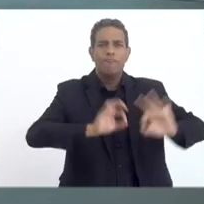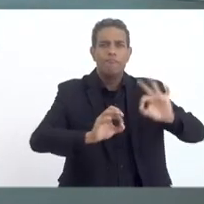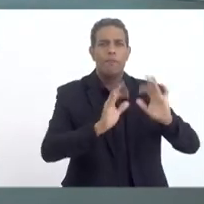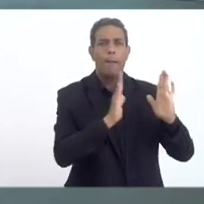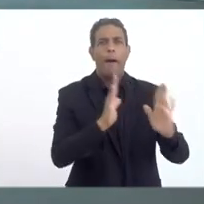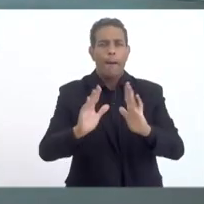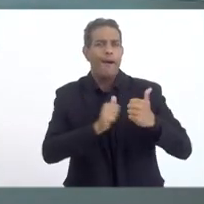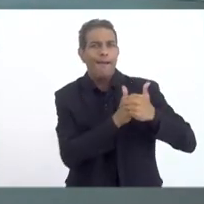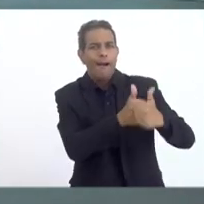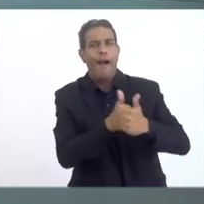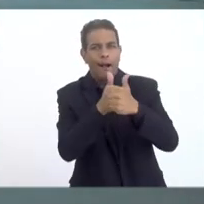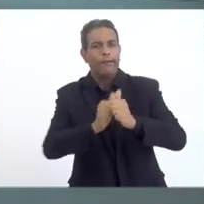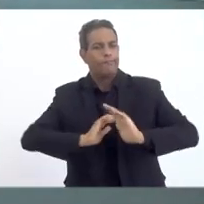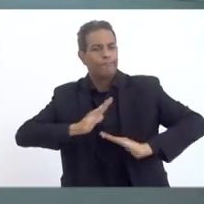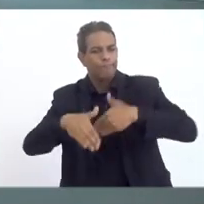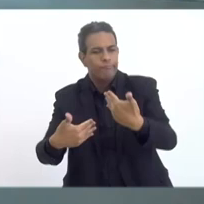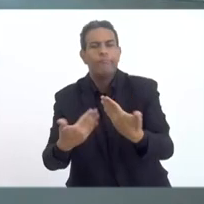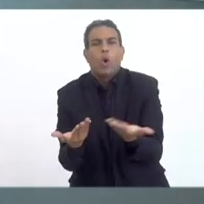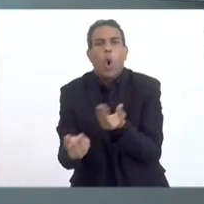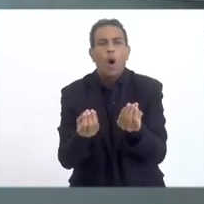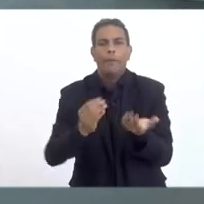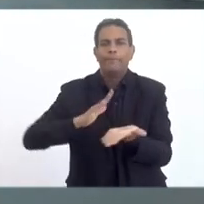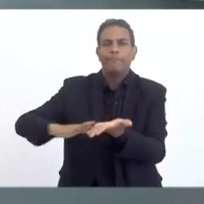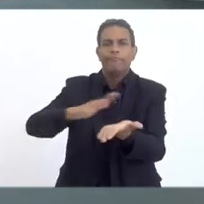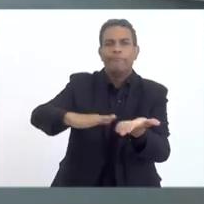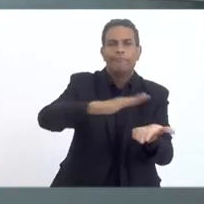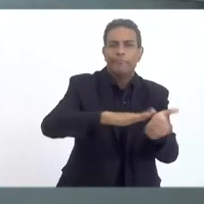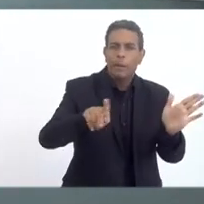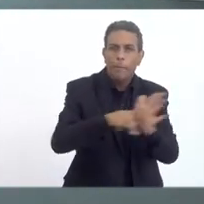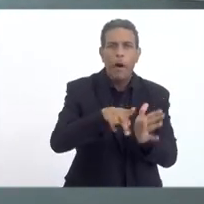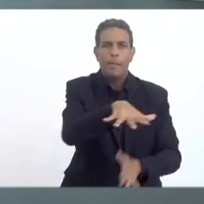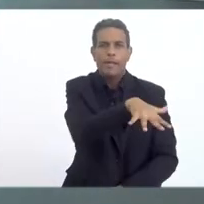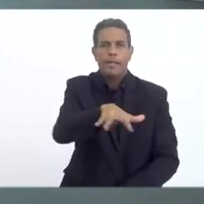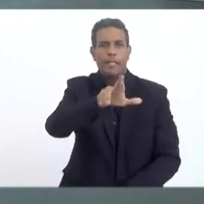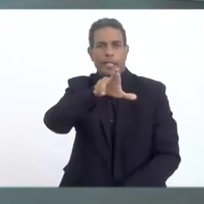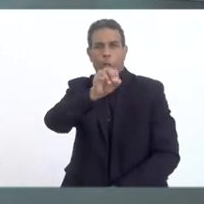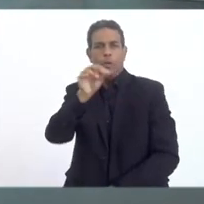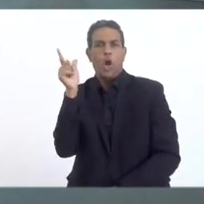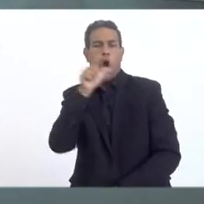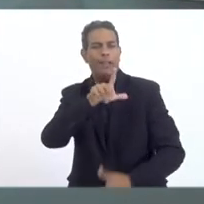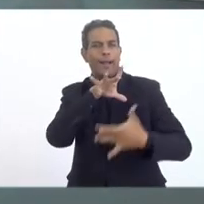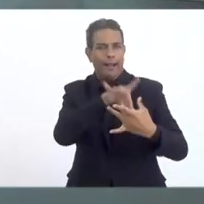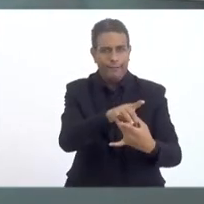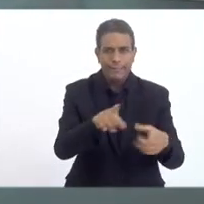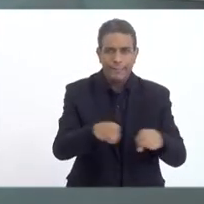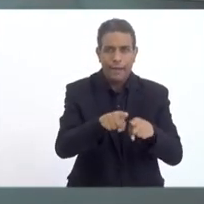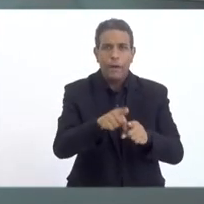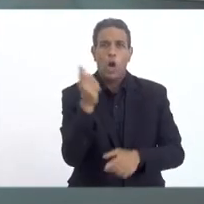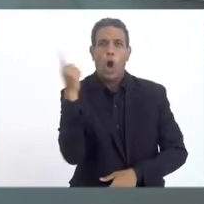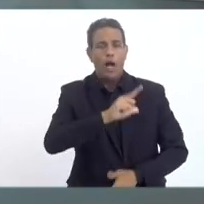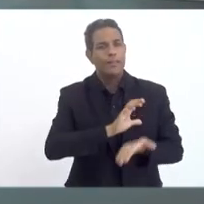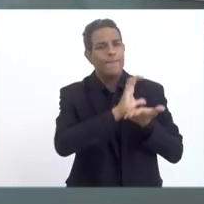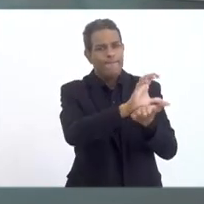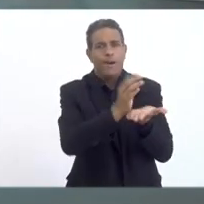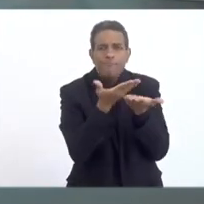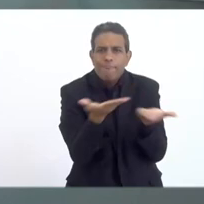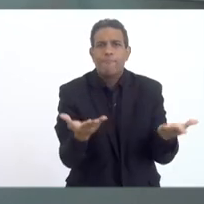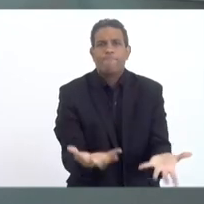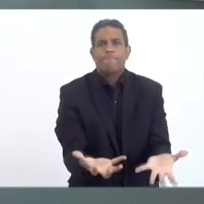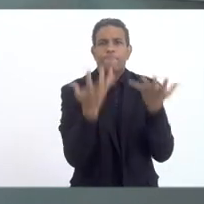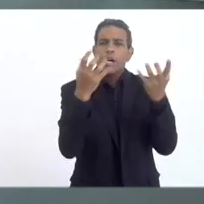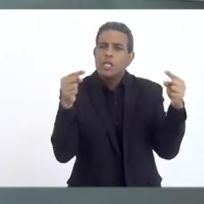programar, acompanhar o desempenho das receitas e despesas do Estado, fundamentais para arrecadação